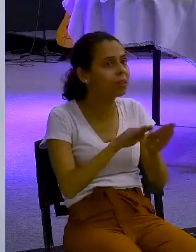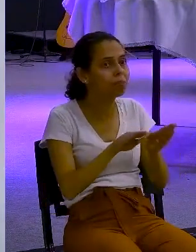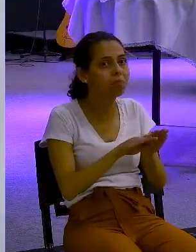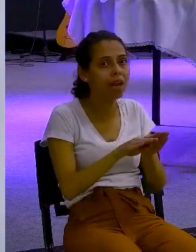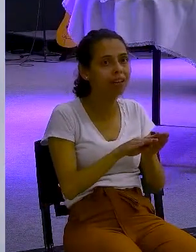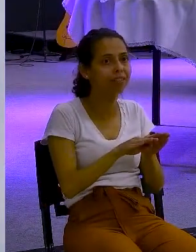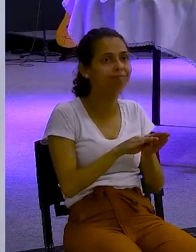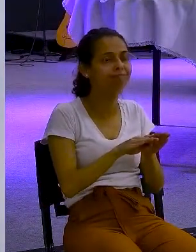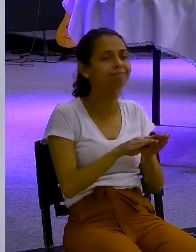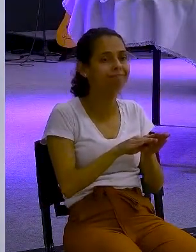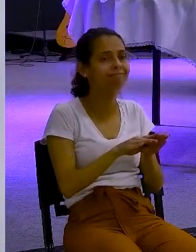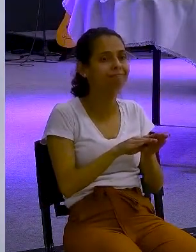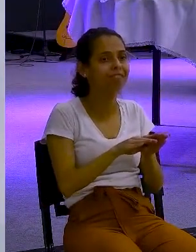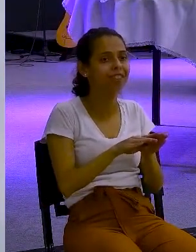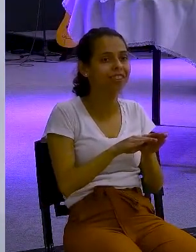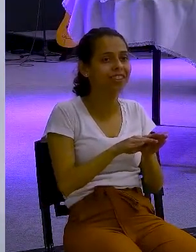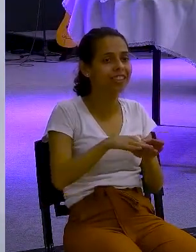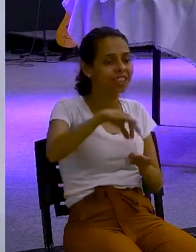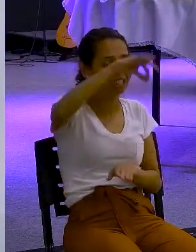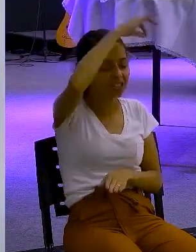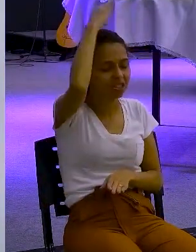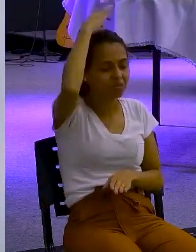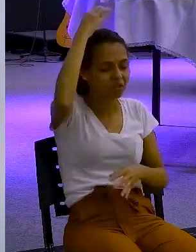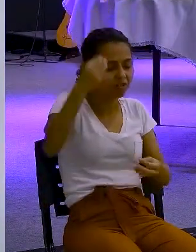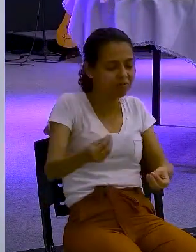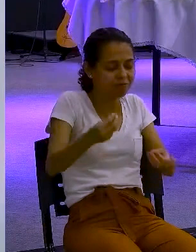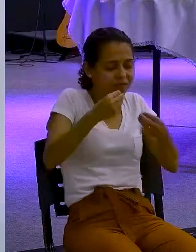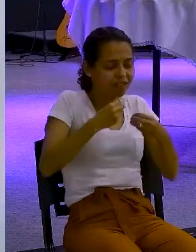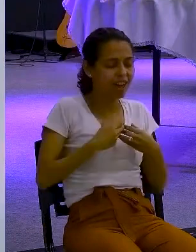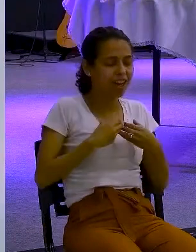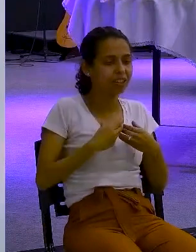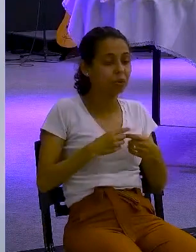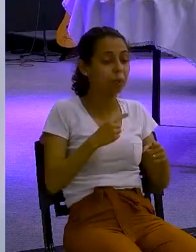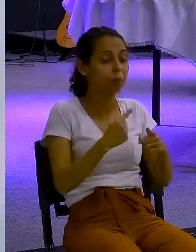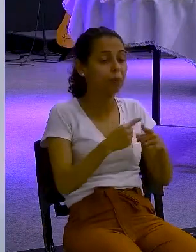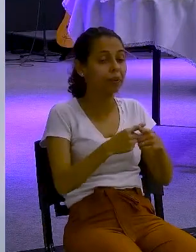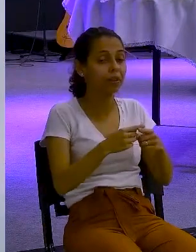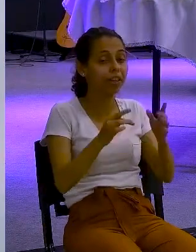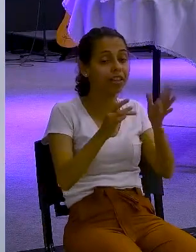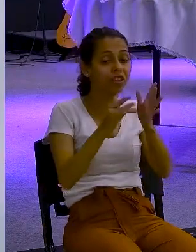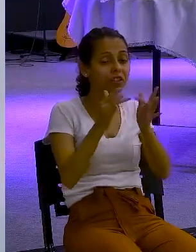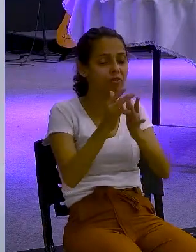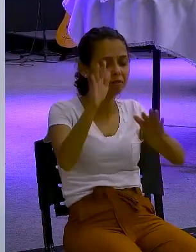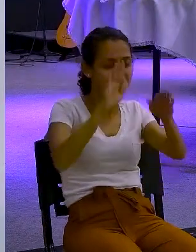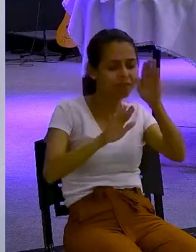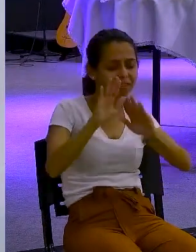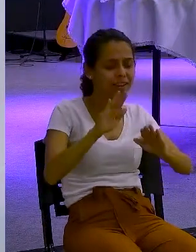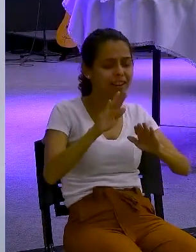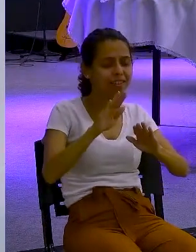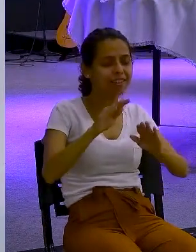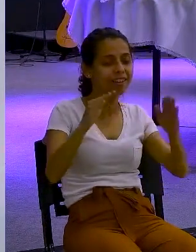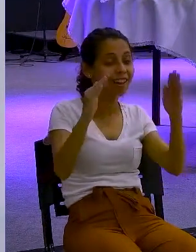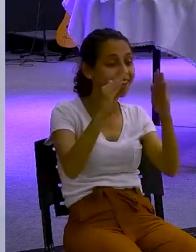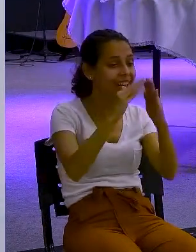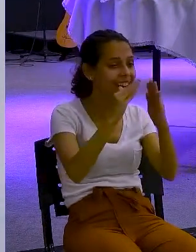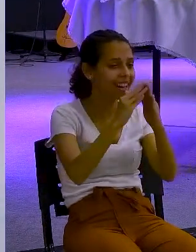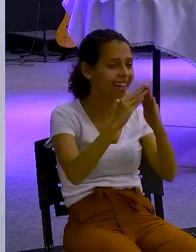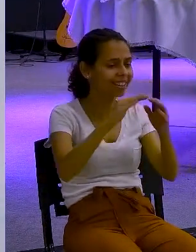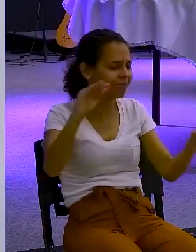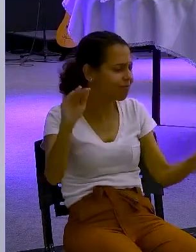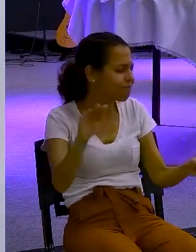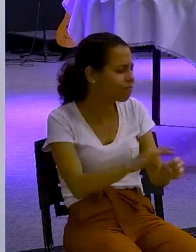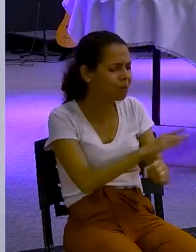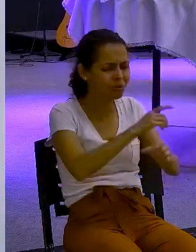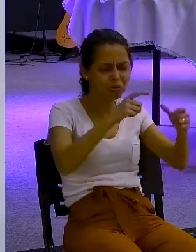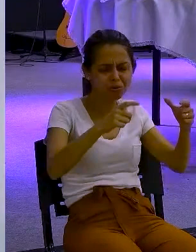Espírito, porque a presença de Jesus se deu naquela casa, bem como a presença do Espírito também enche aquele